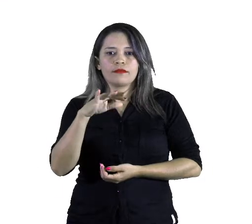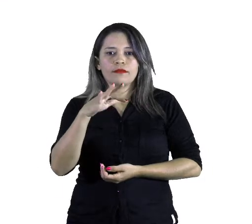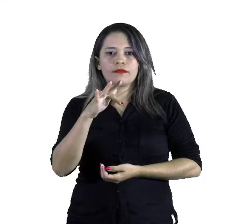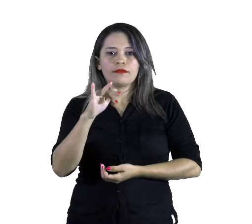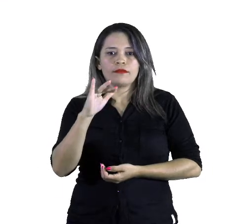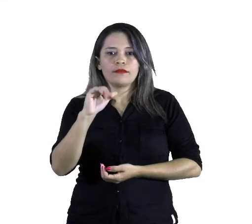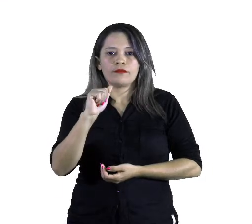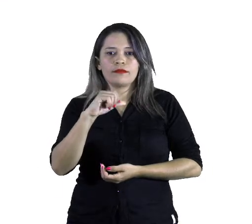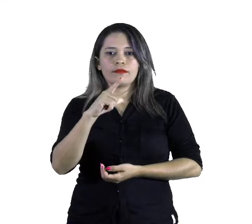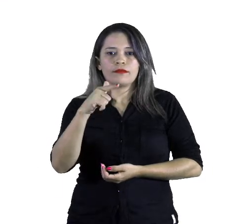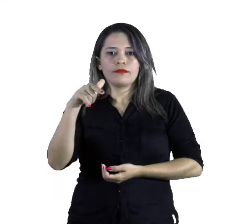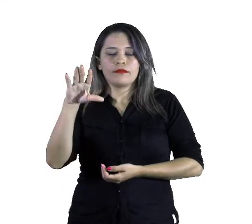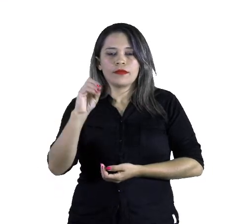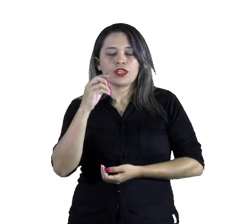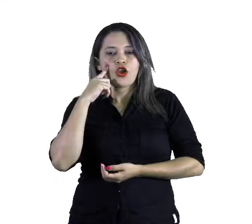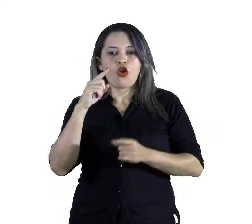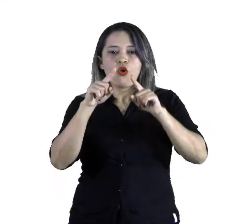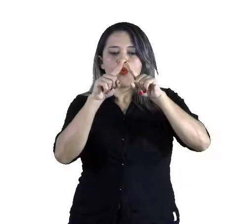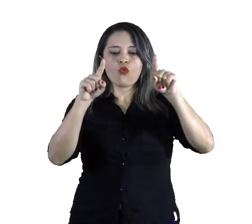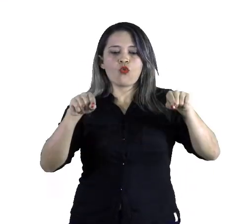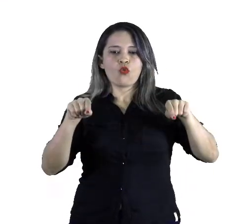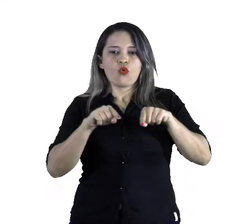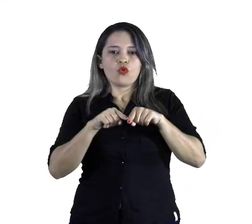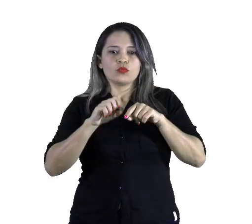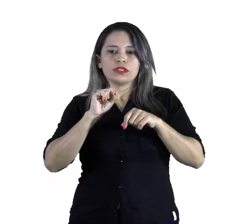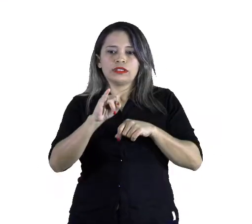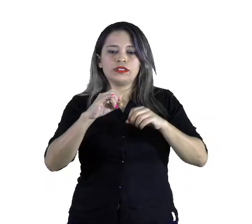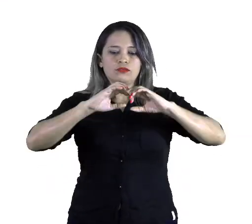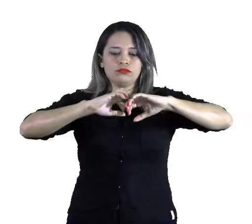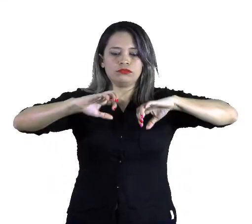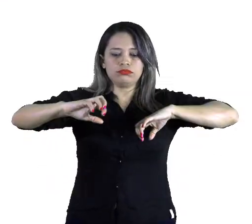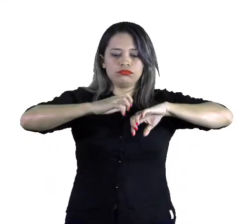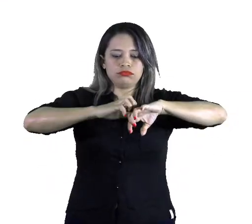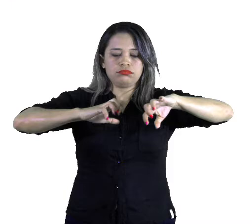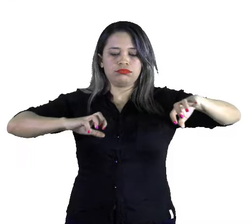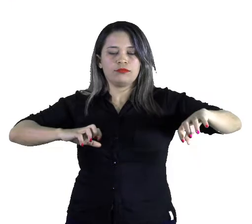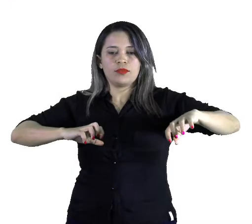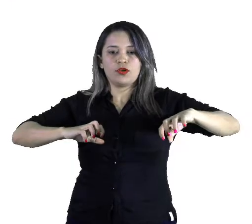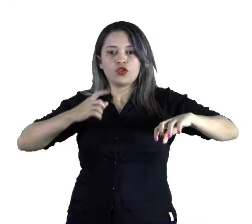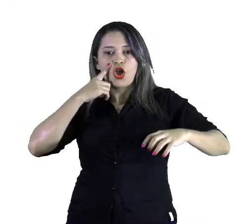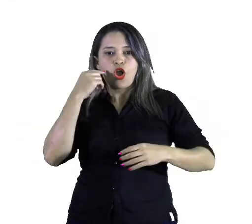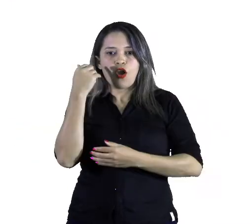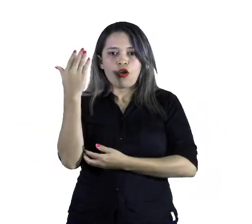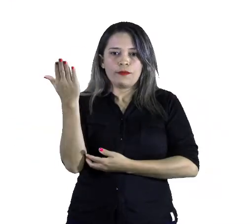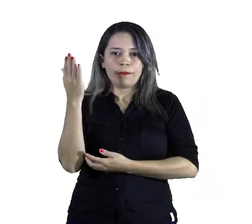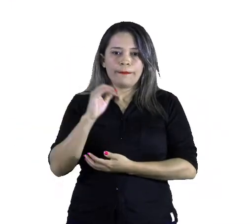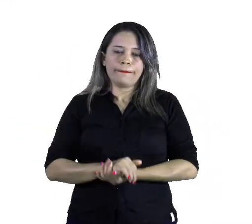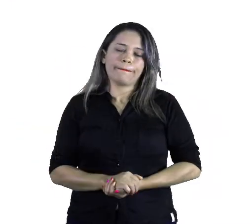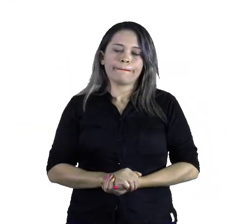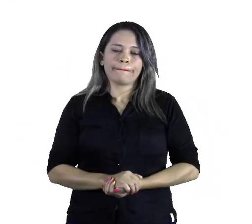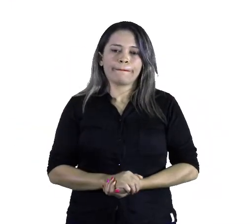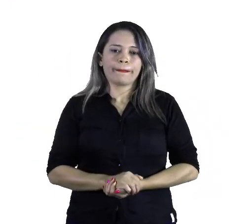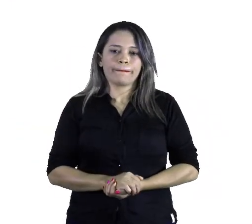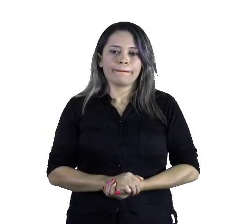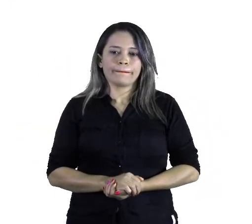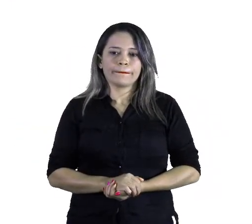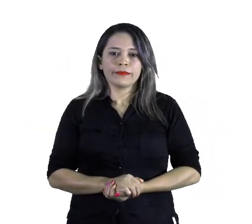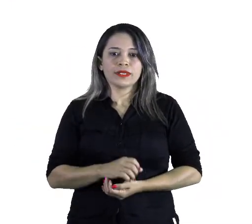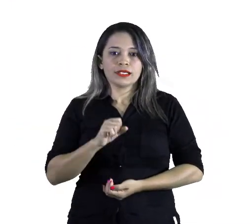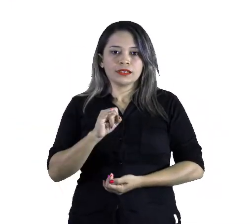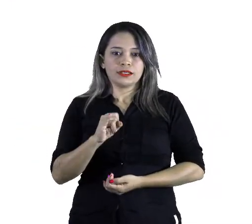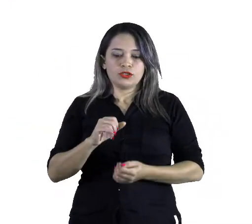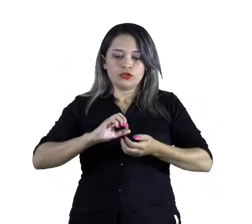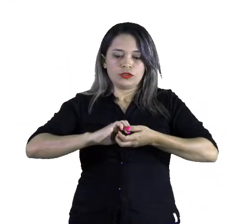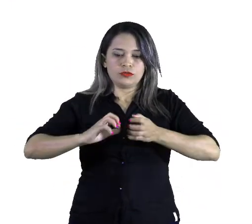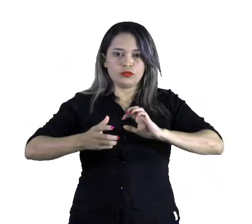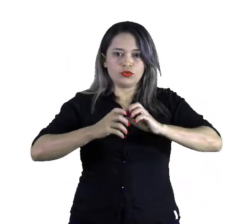cubo, pessoal, planificado, como ele fica. Se eu desmonto o cubo, olha como ele fica. Agora, se eu desmonto